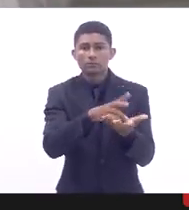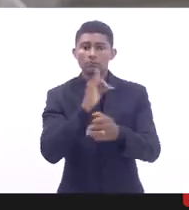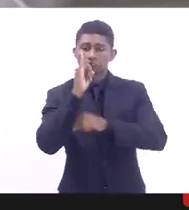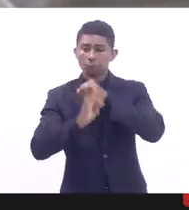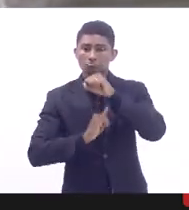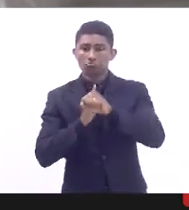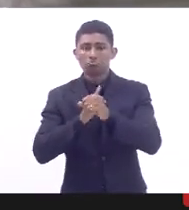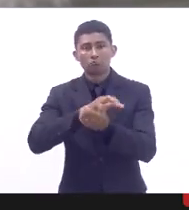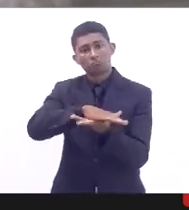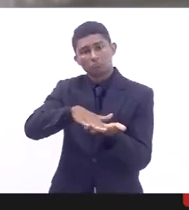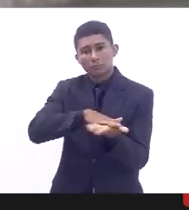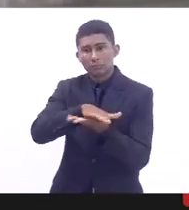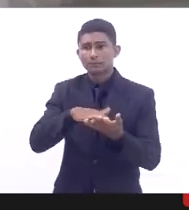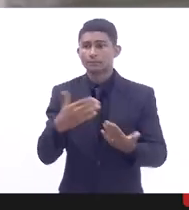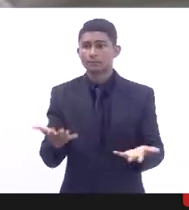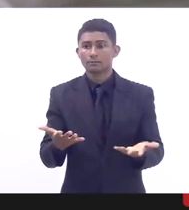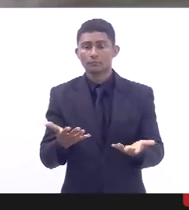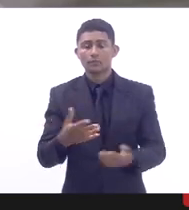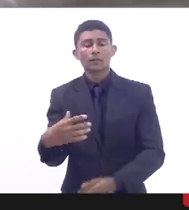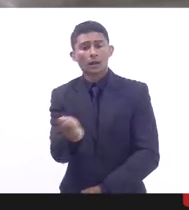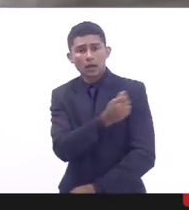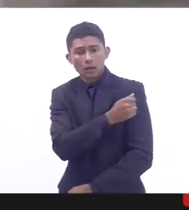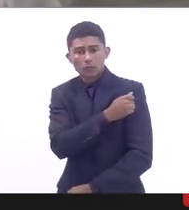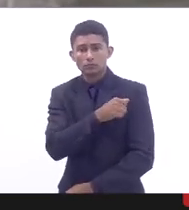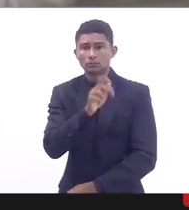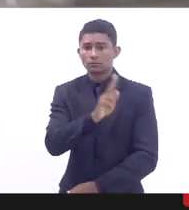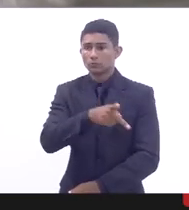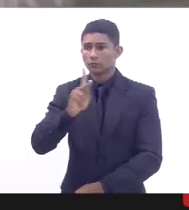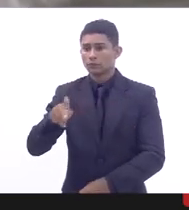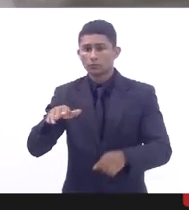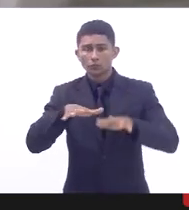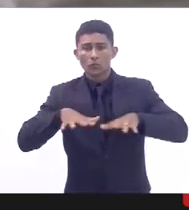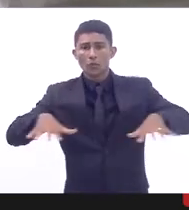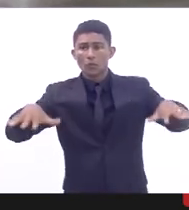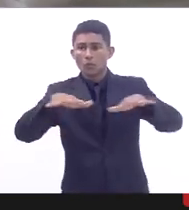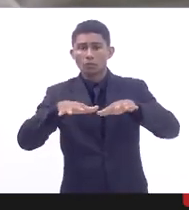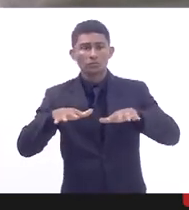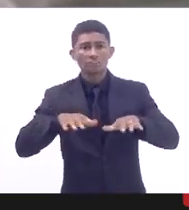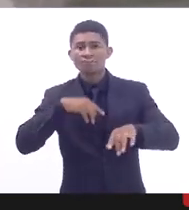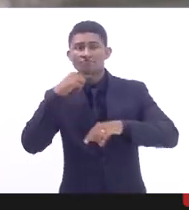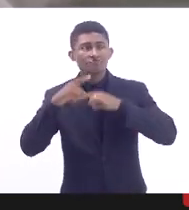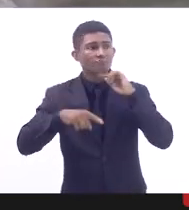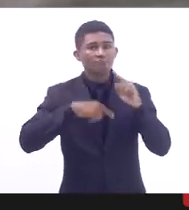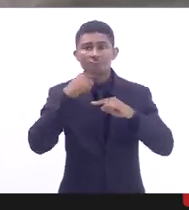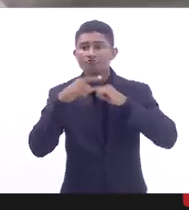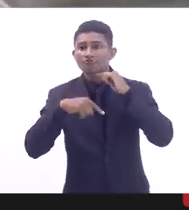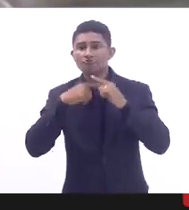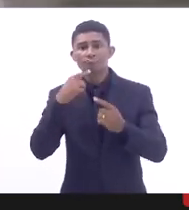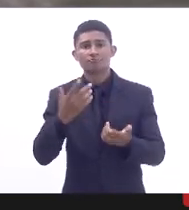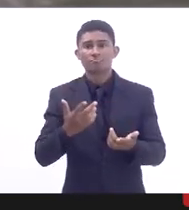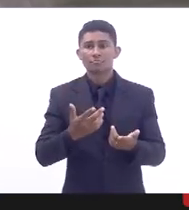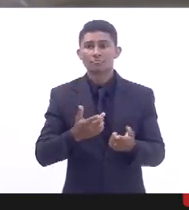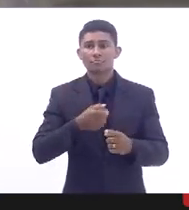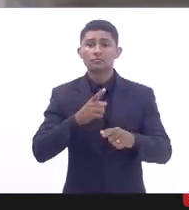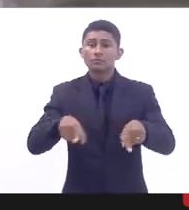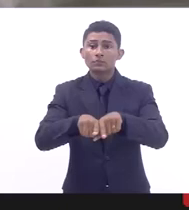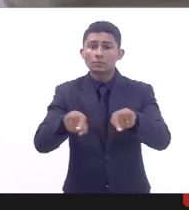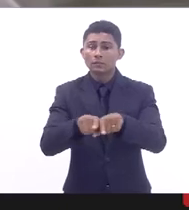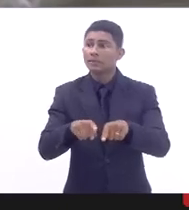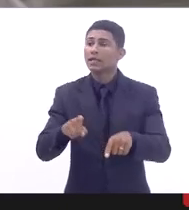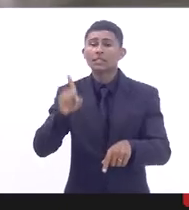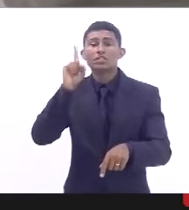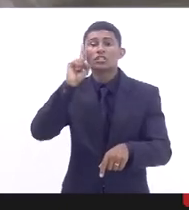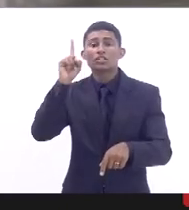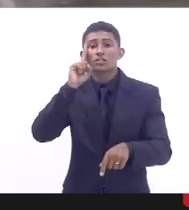estudantes os professores servidores do cch sem ter condições de exercer suas funções e sem uma resposta e nem prazo